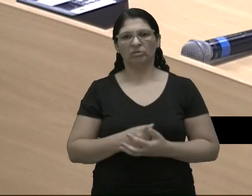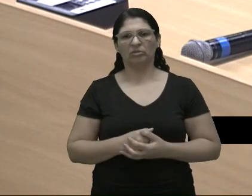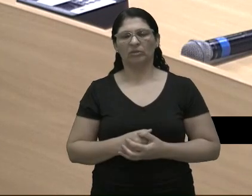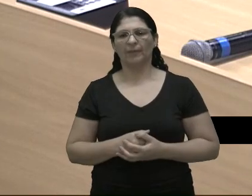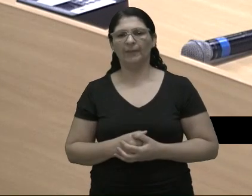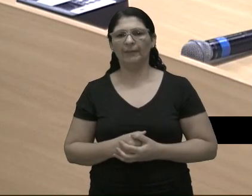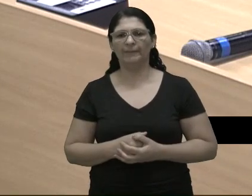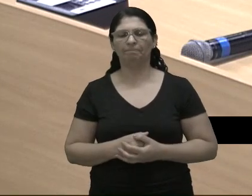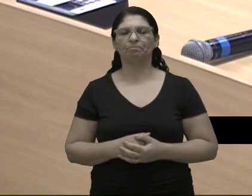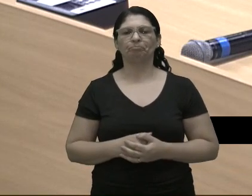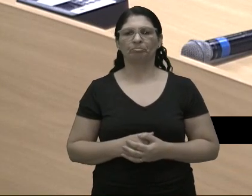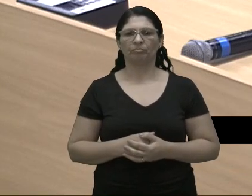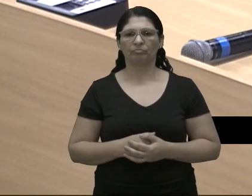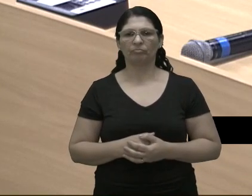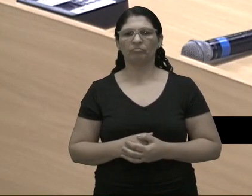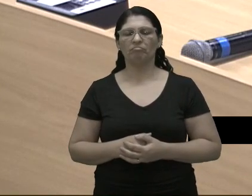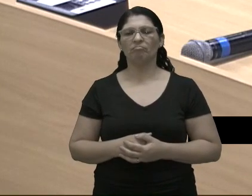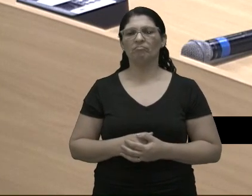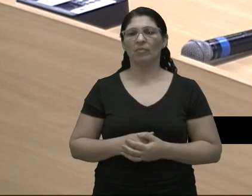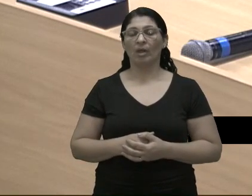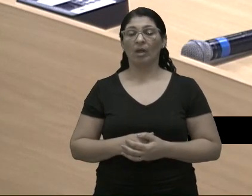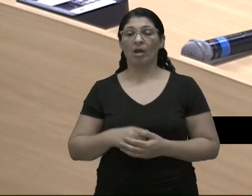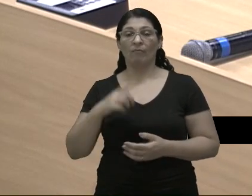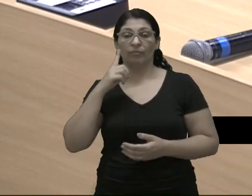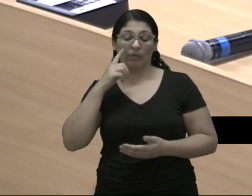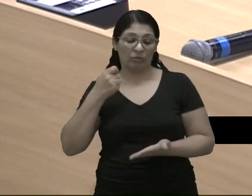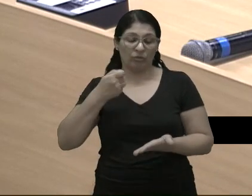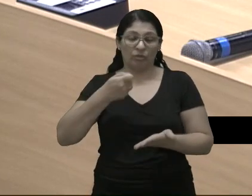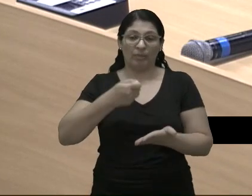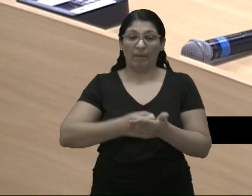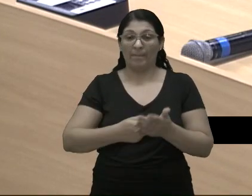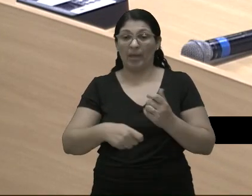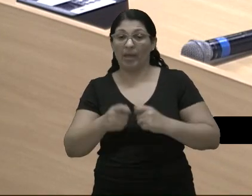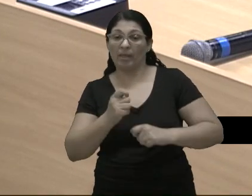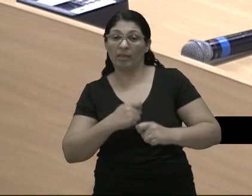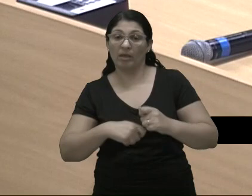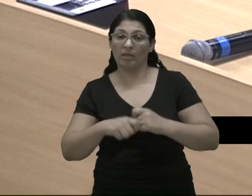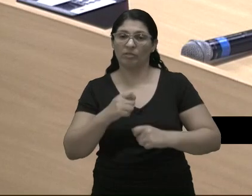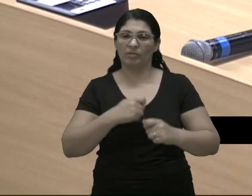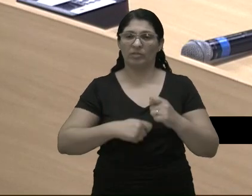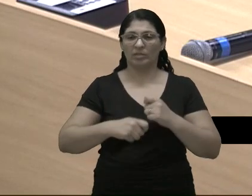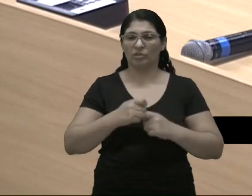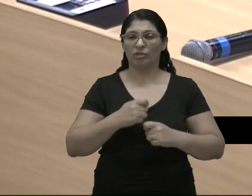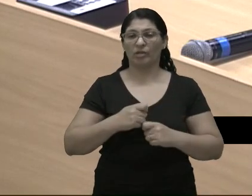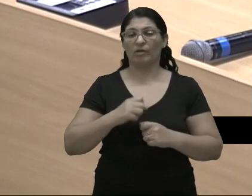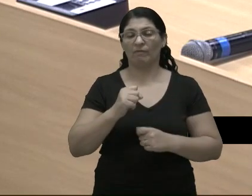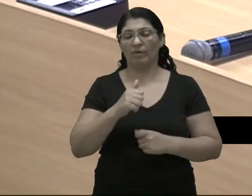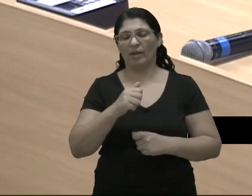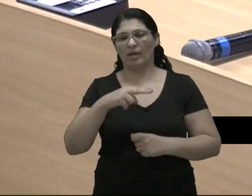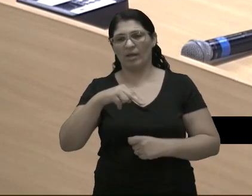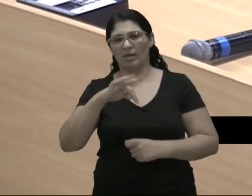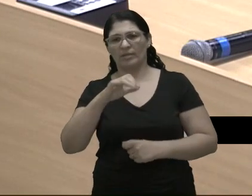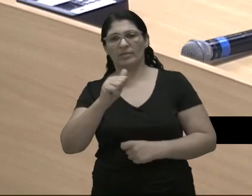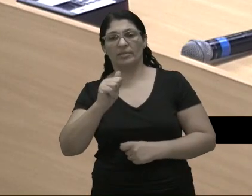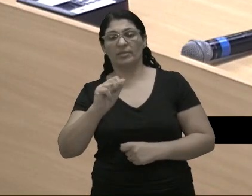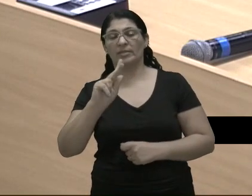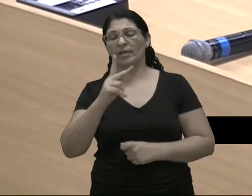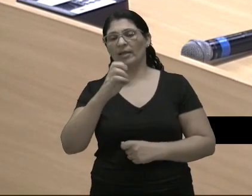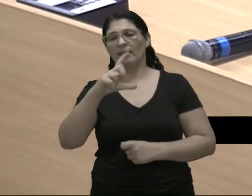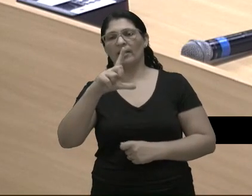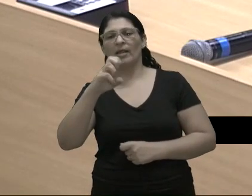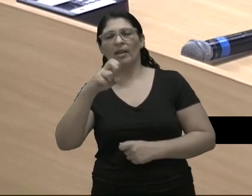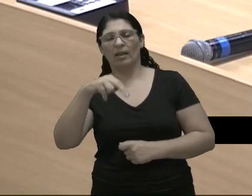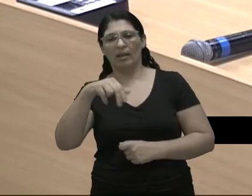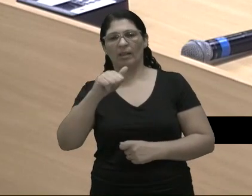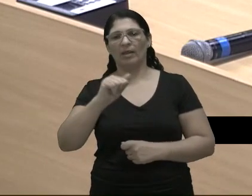proporcionalidade, né? A folha de pagamento, o administrativo UPA Santa Helena, administrativo UPA San Marino,